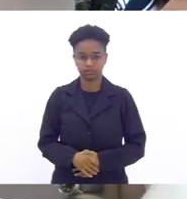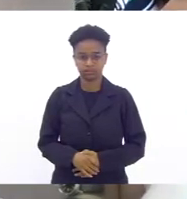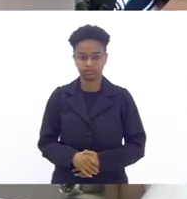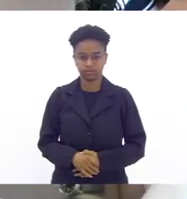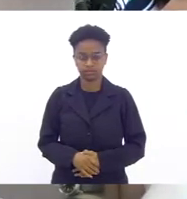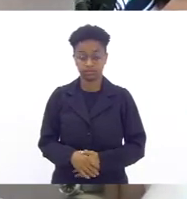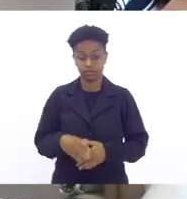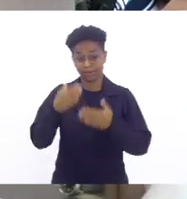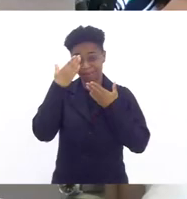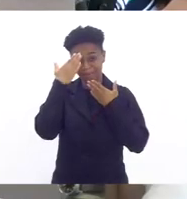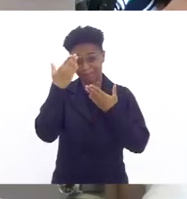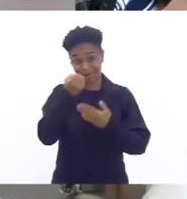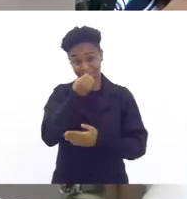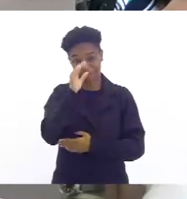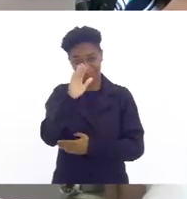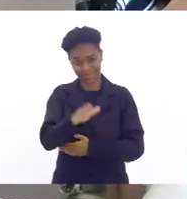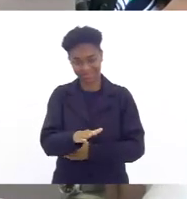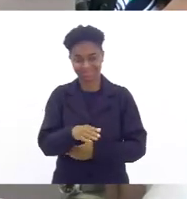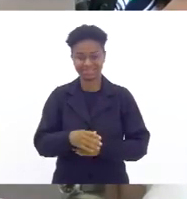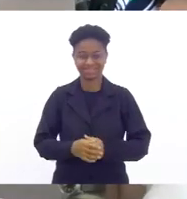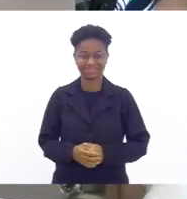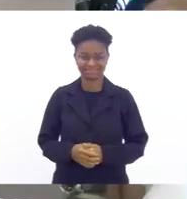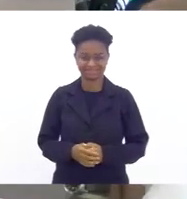Obrigada boa tarde